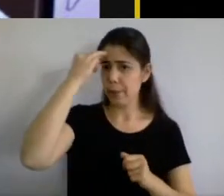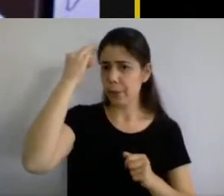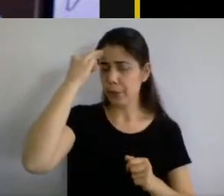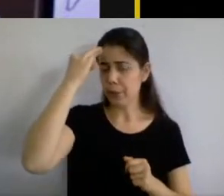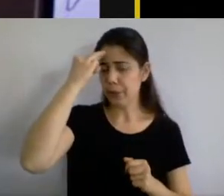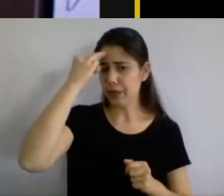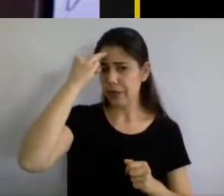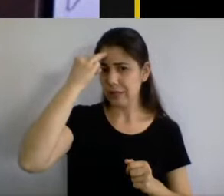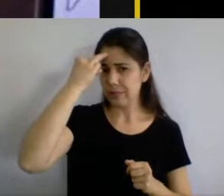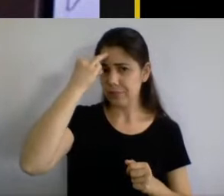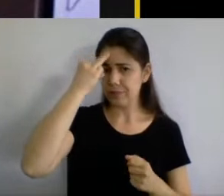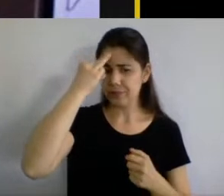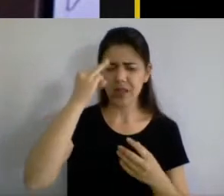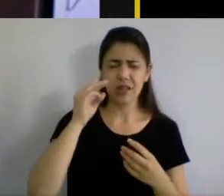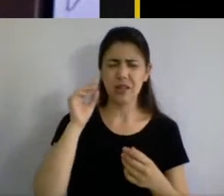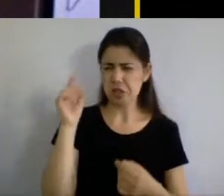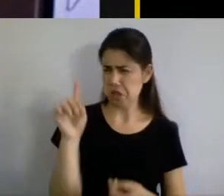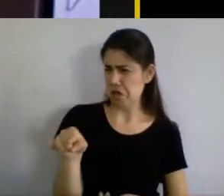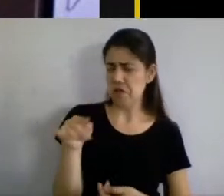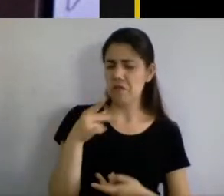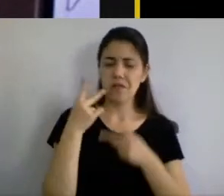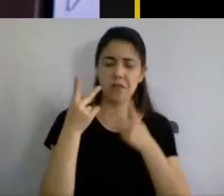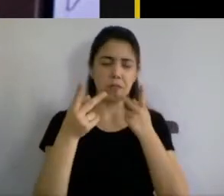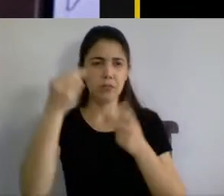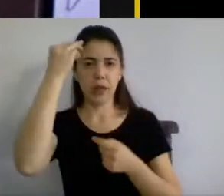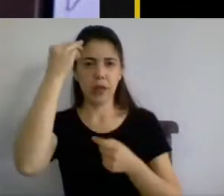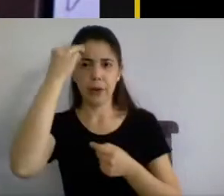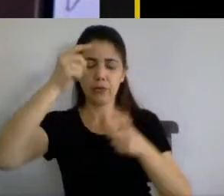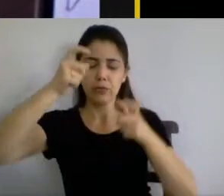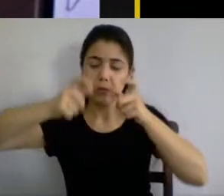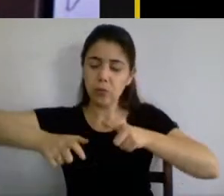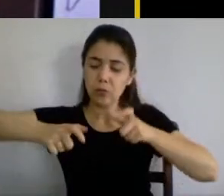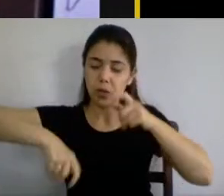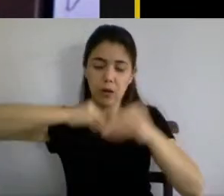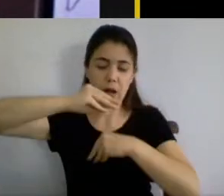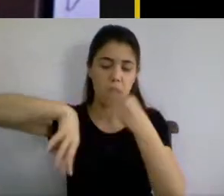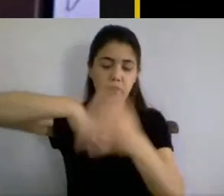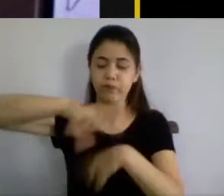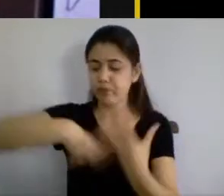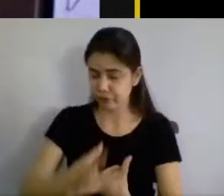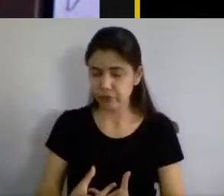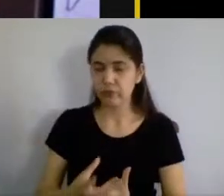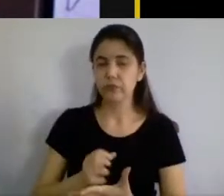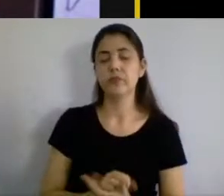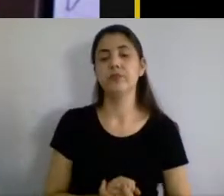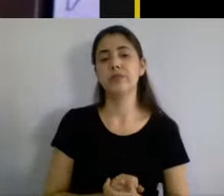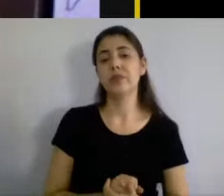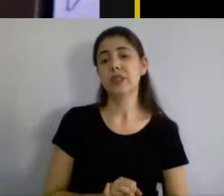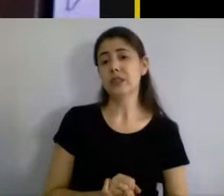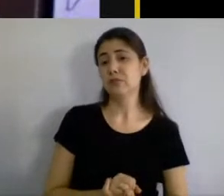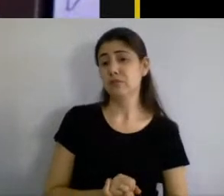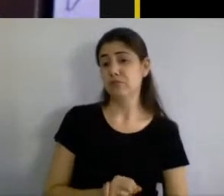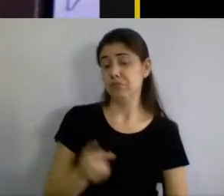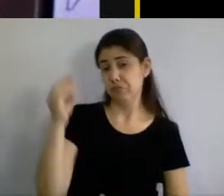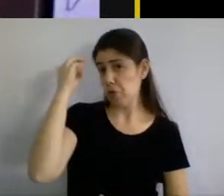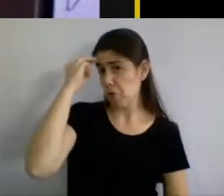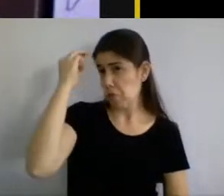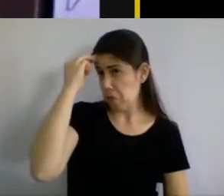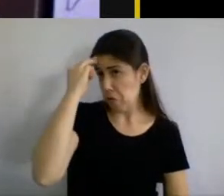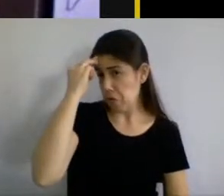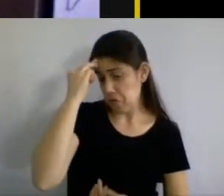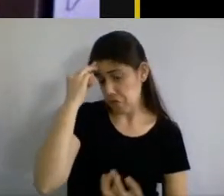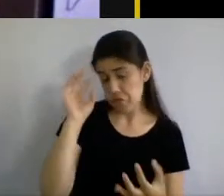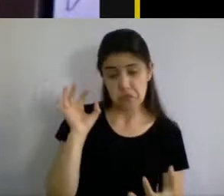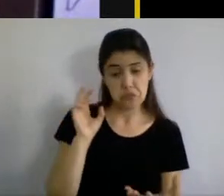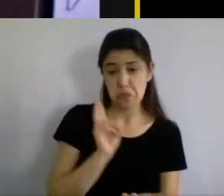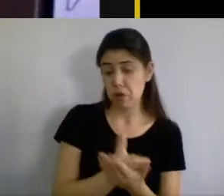um lugar de desastre. A memória sempre pressupõe o passado. Mas o passado,